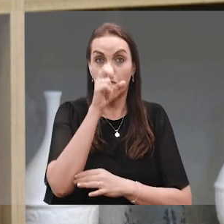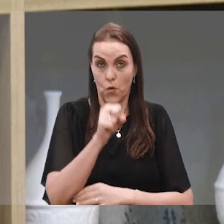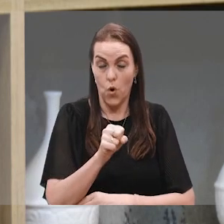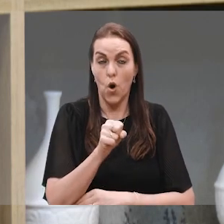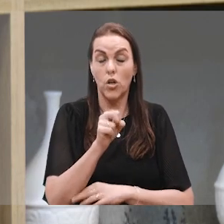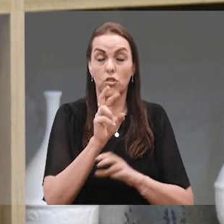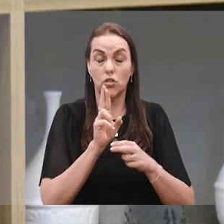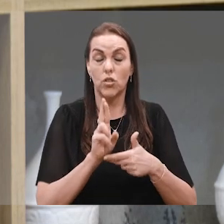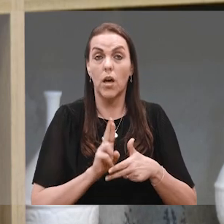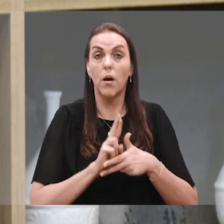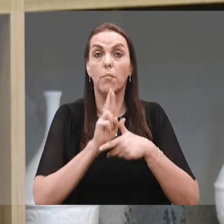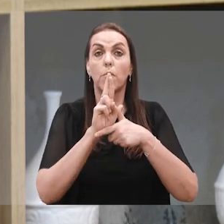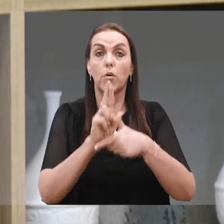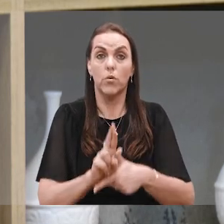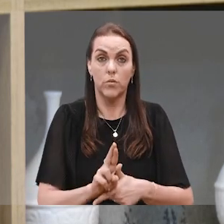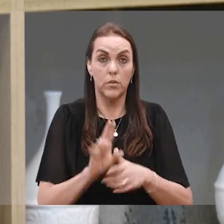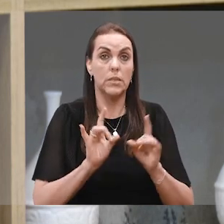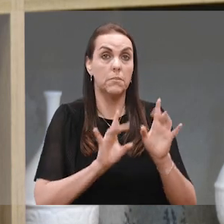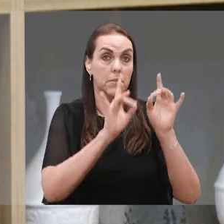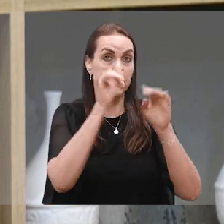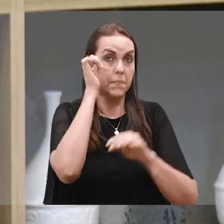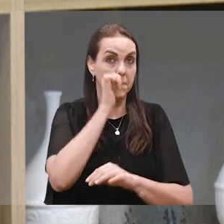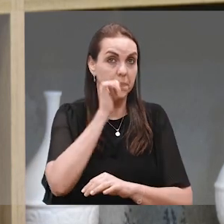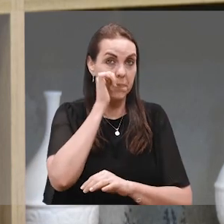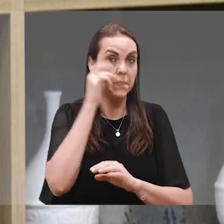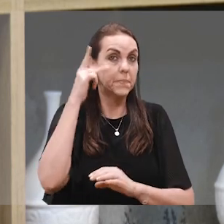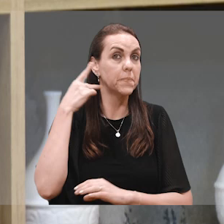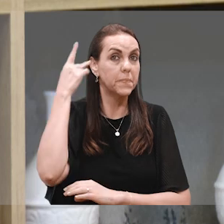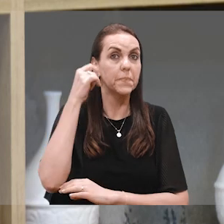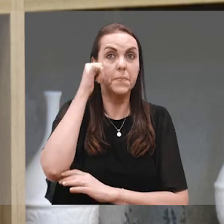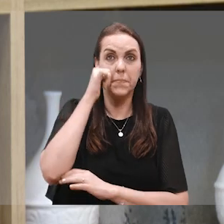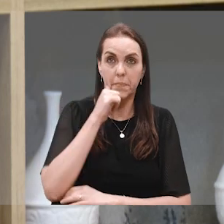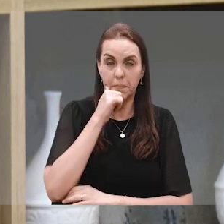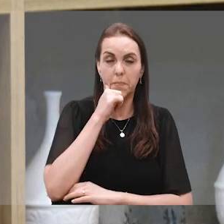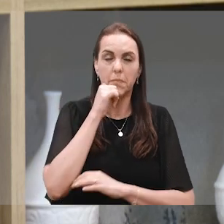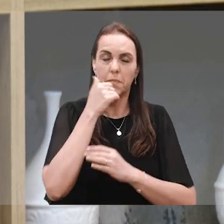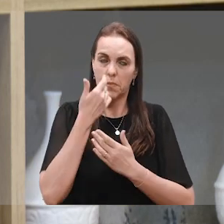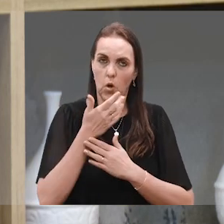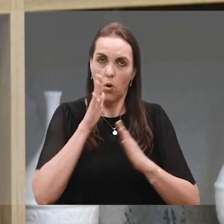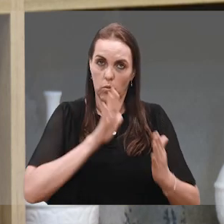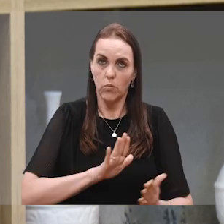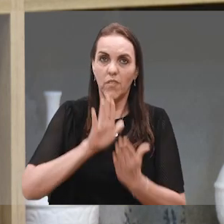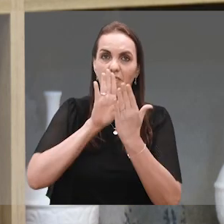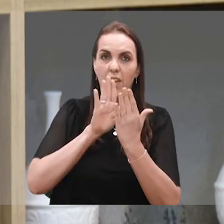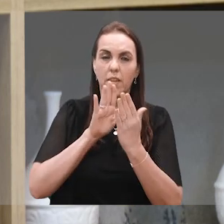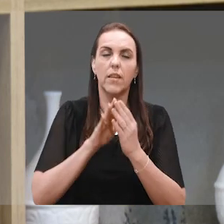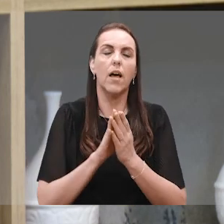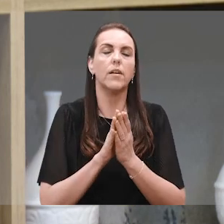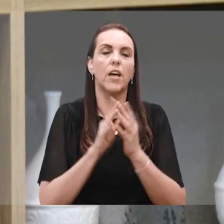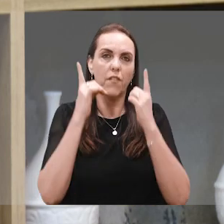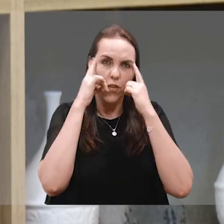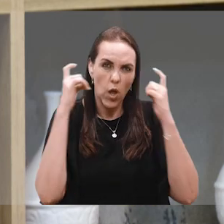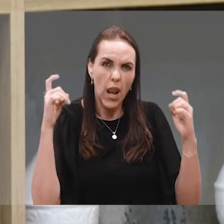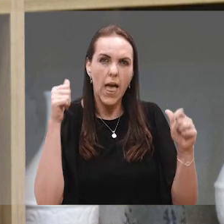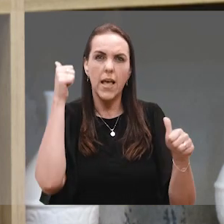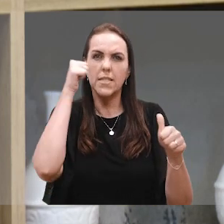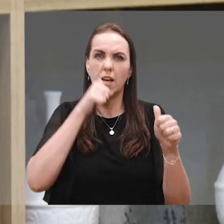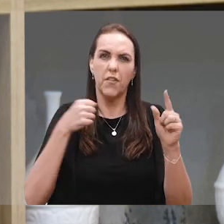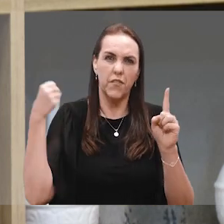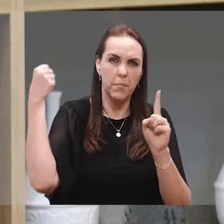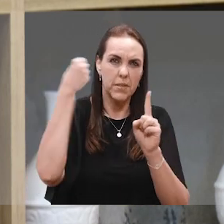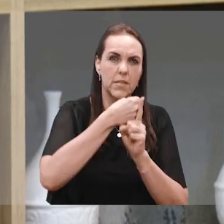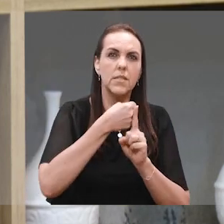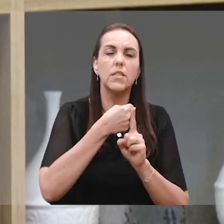sobretudo pela Procuradoria Especial da Mulher, que envolve as vereadoras diretamente, o combate à violência, ao feminicídio, que